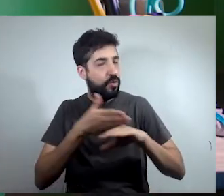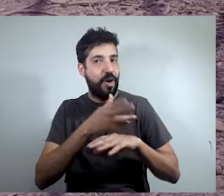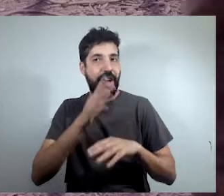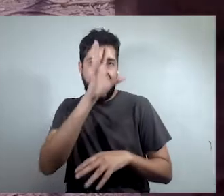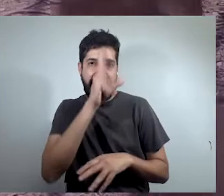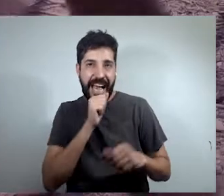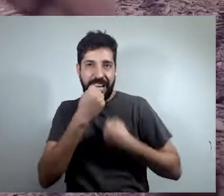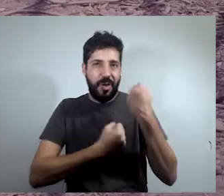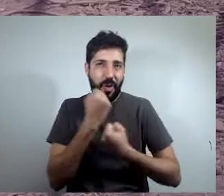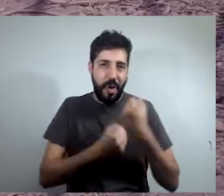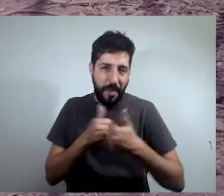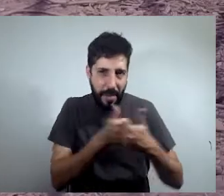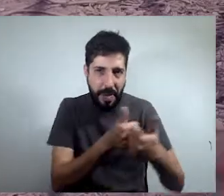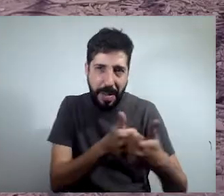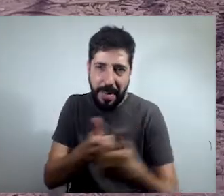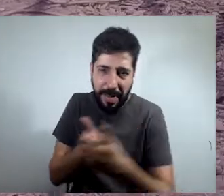galinhas.